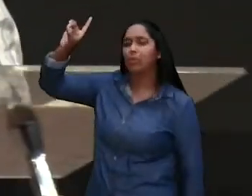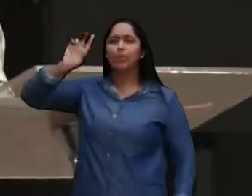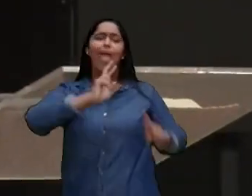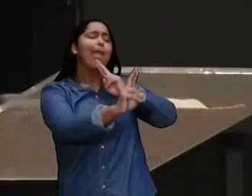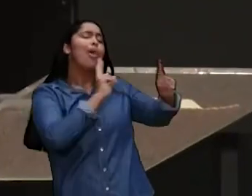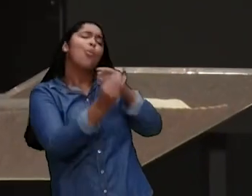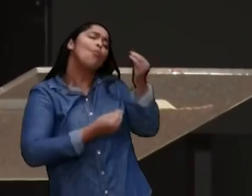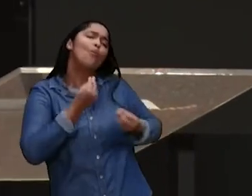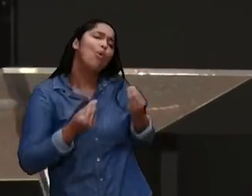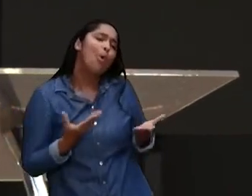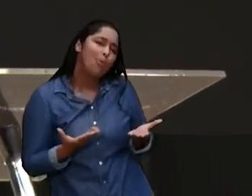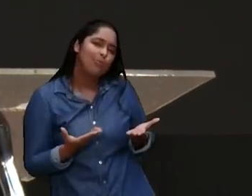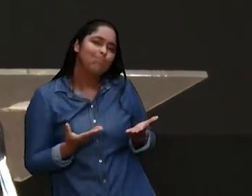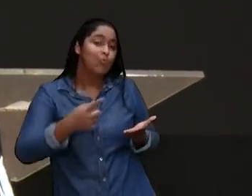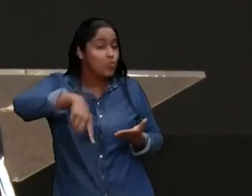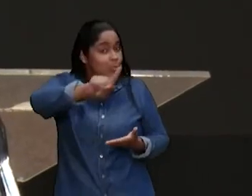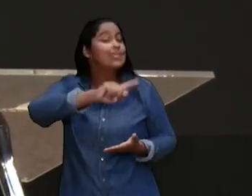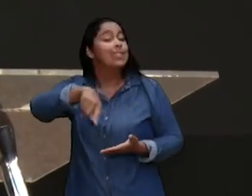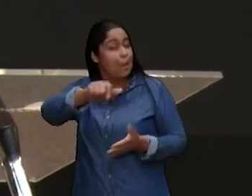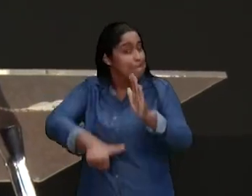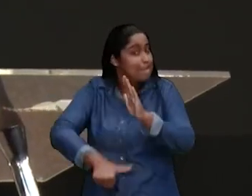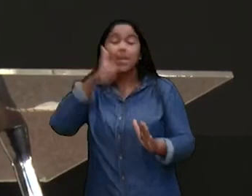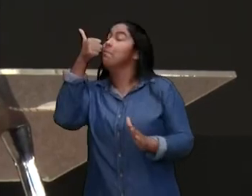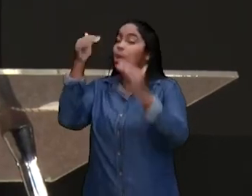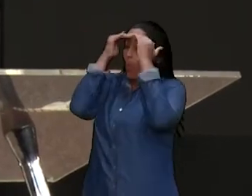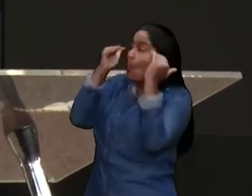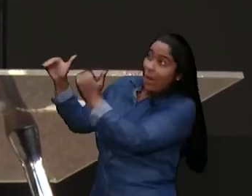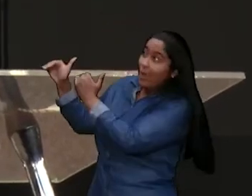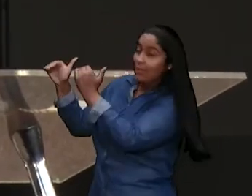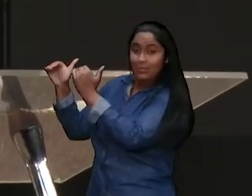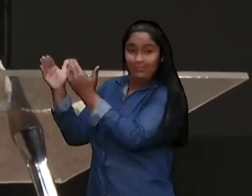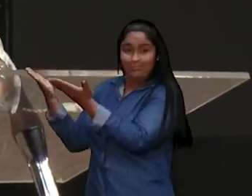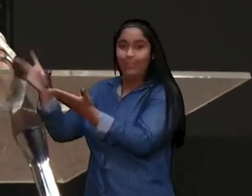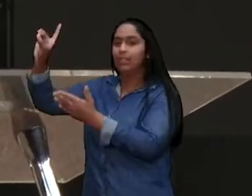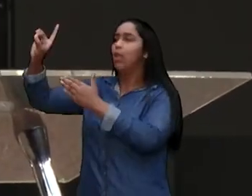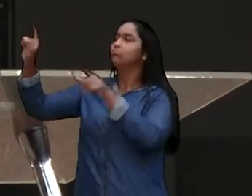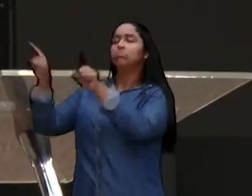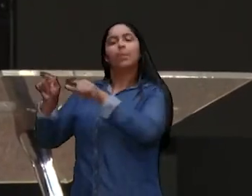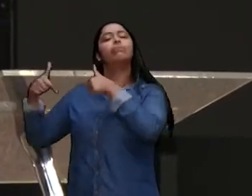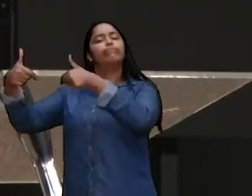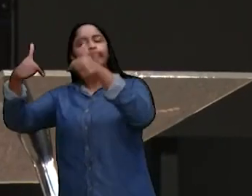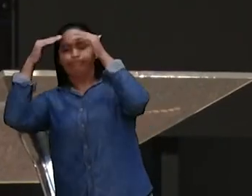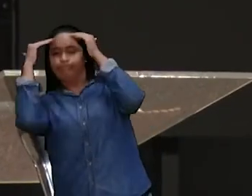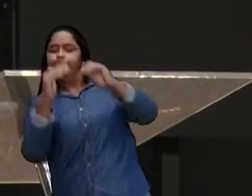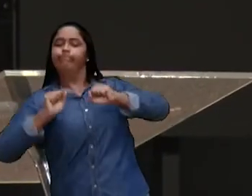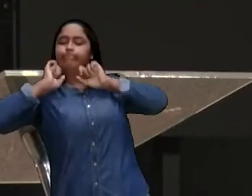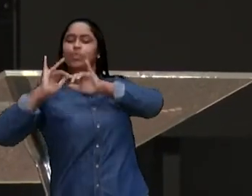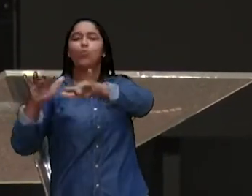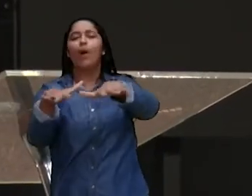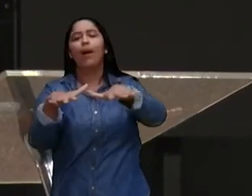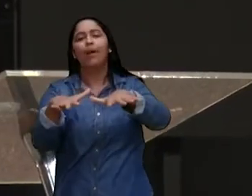precisa hoje sair daqui direitando gente e outra coisa que a gente vê nesse texto